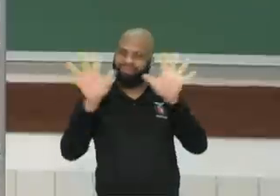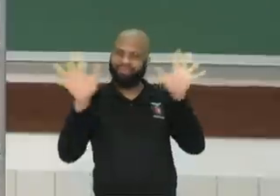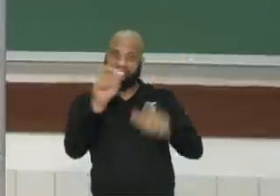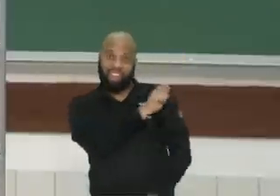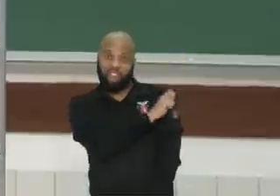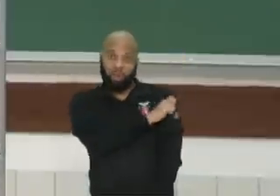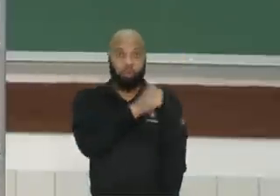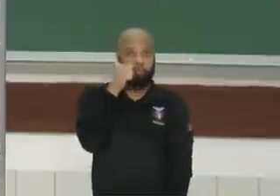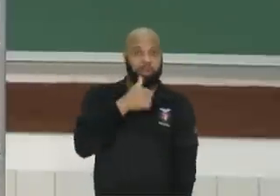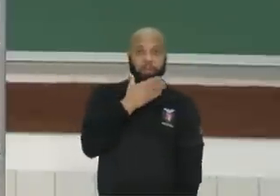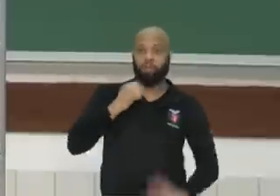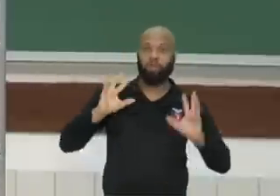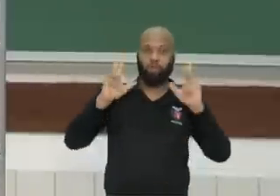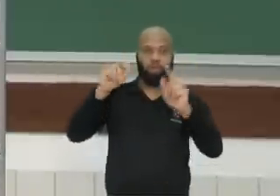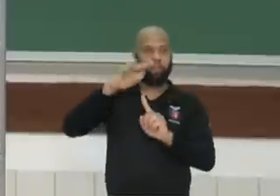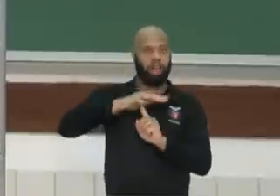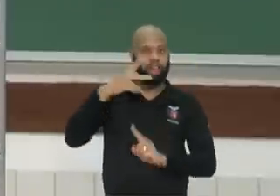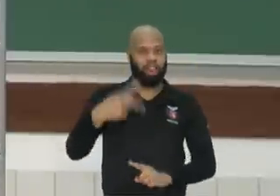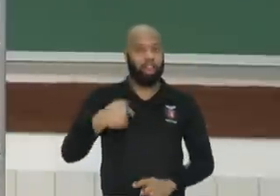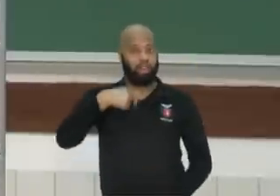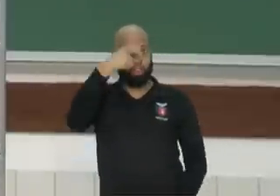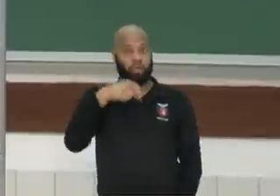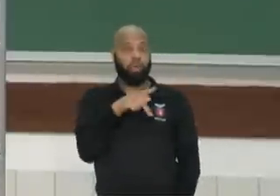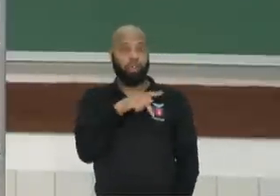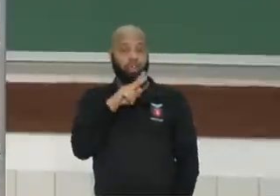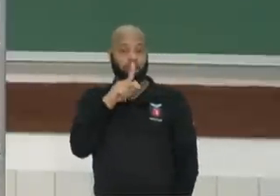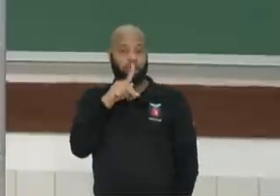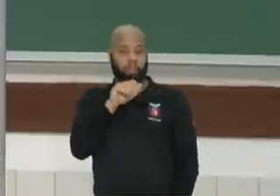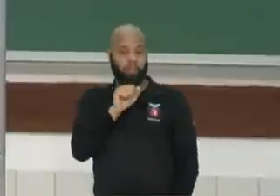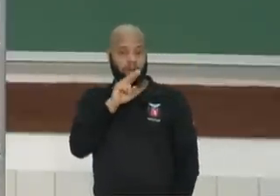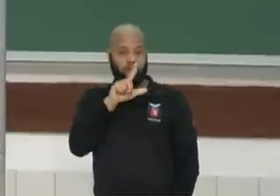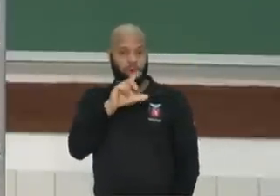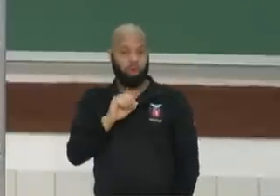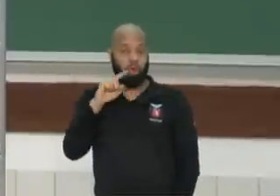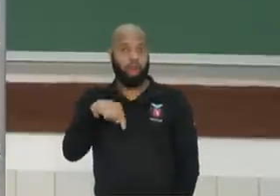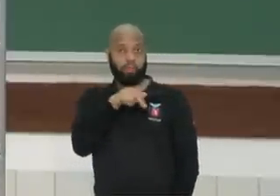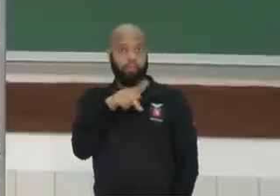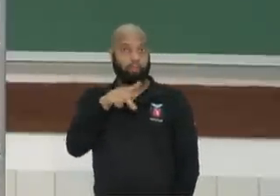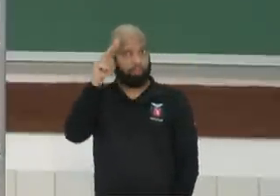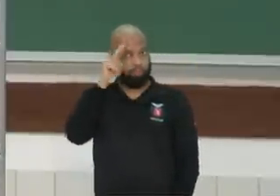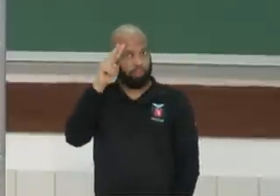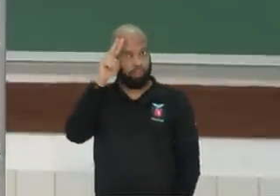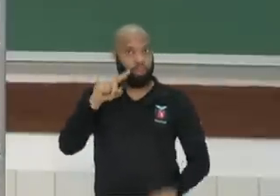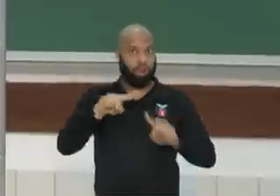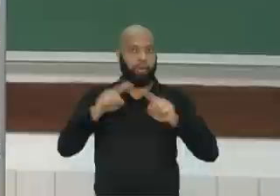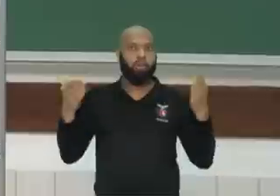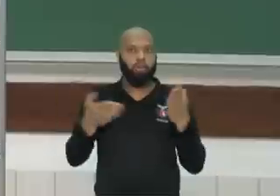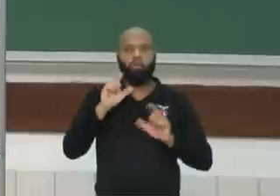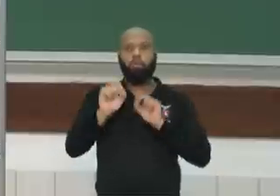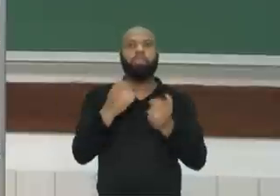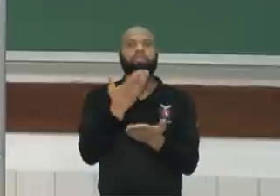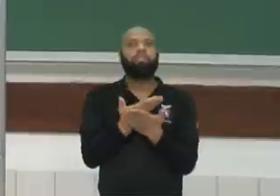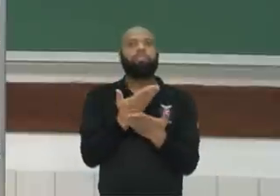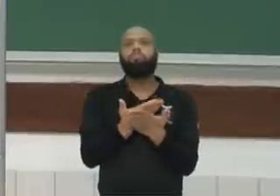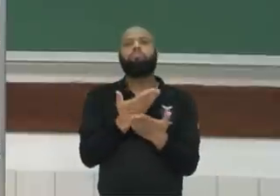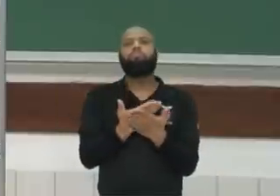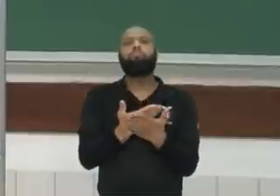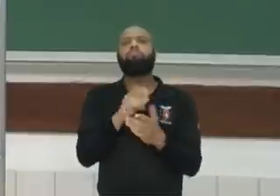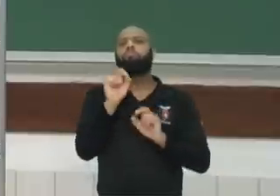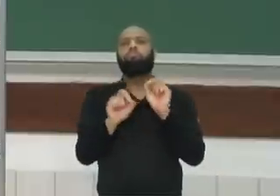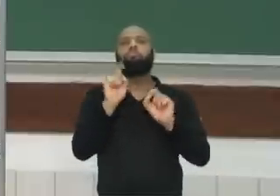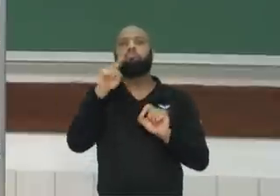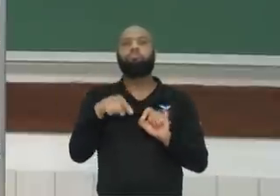Olá, alunos e alunas de todo o Paraná. Sou o professor Paulo Brito, professor de História, e vou estar na aula de hoje com vocês